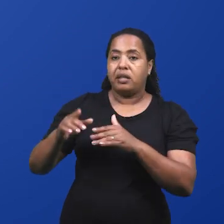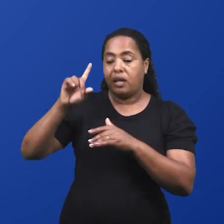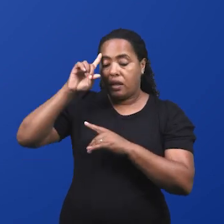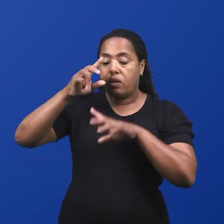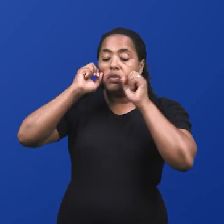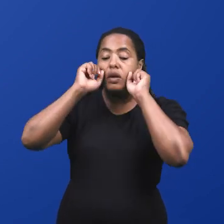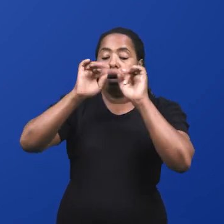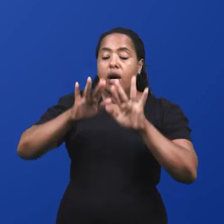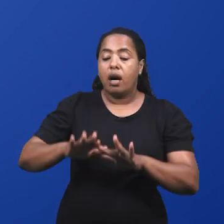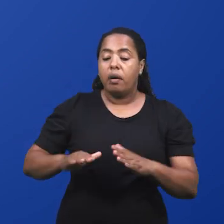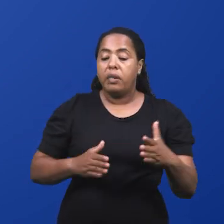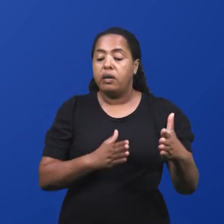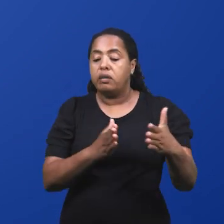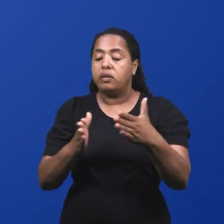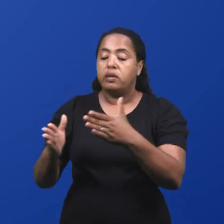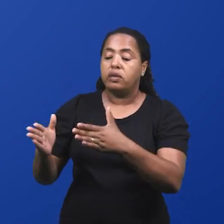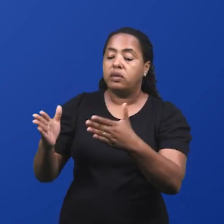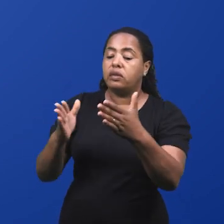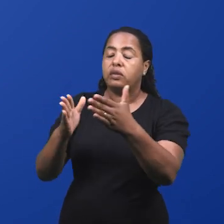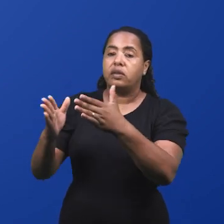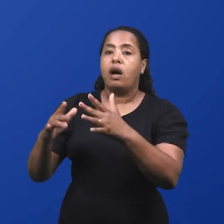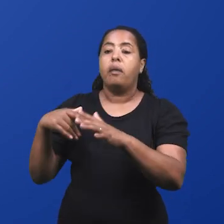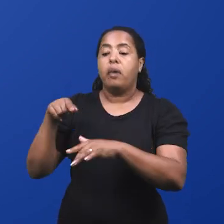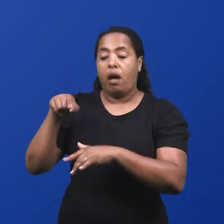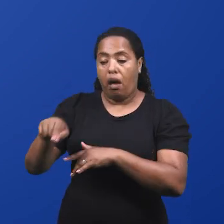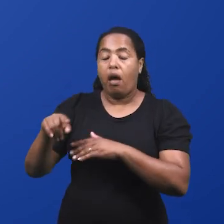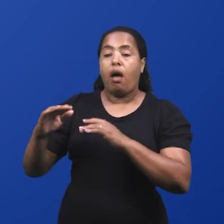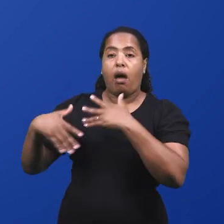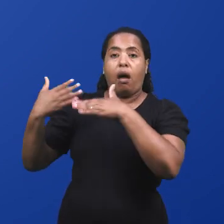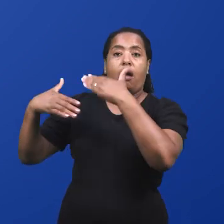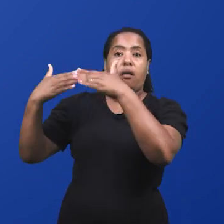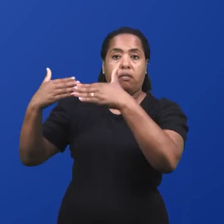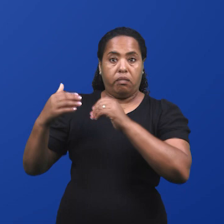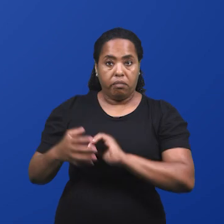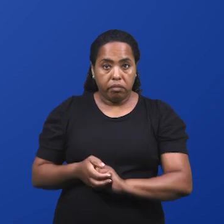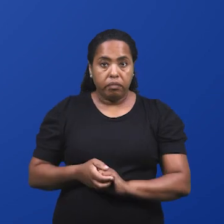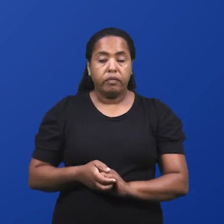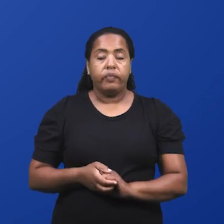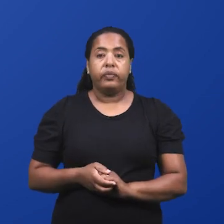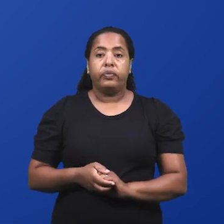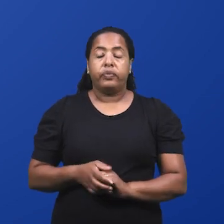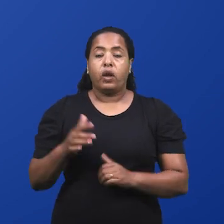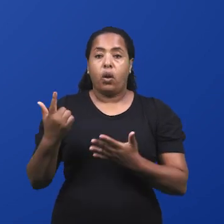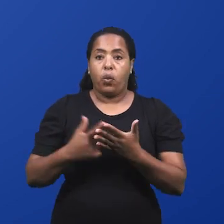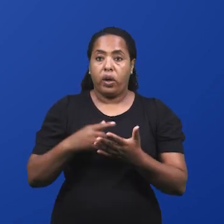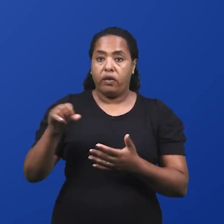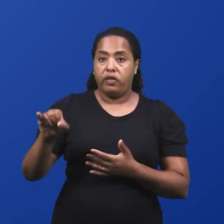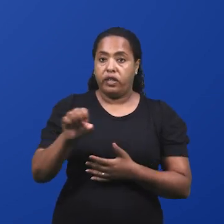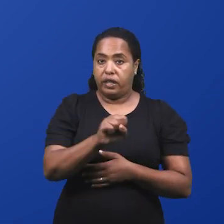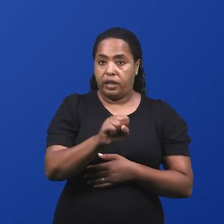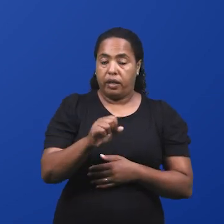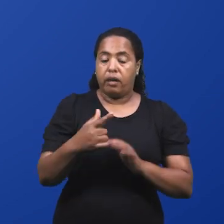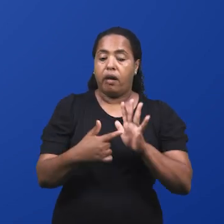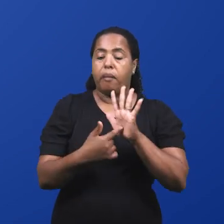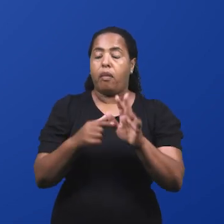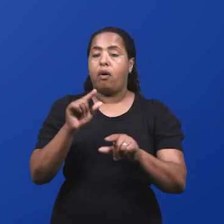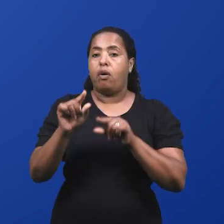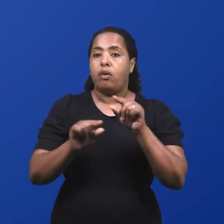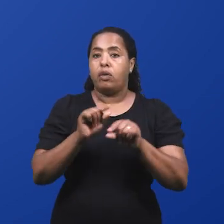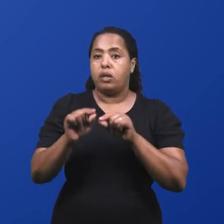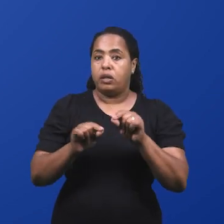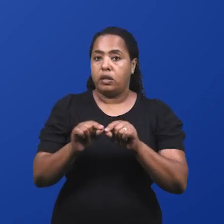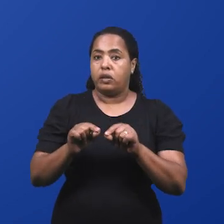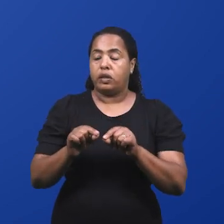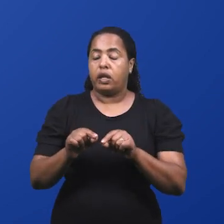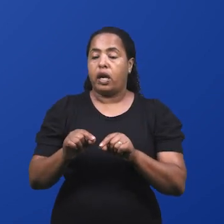dele, e ele seria bem sucedido. Nós vemos no livro do profeta Isaías, quando o